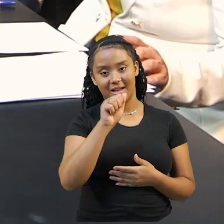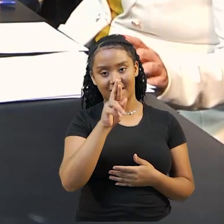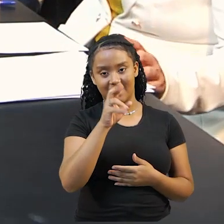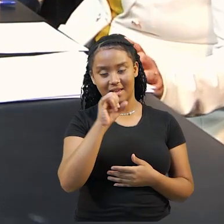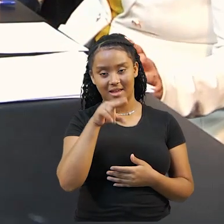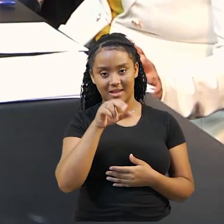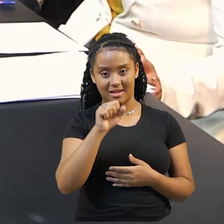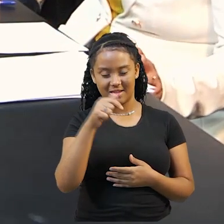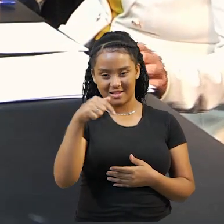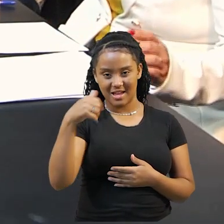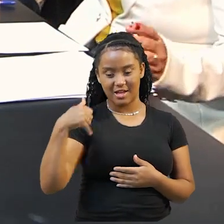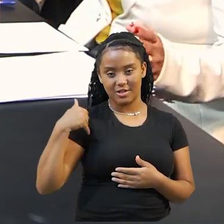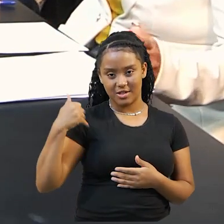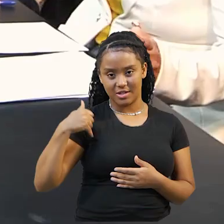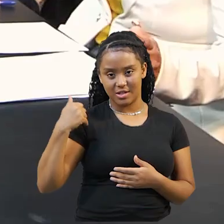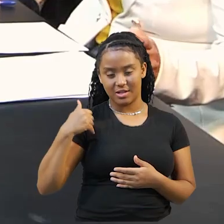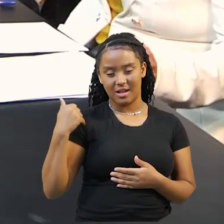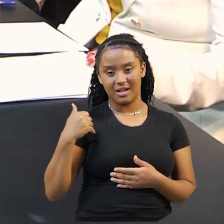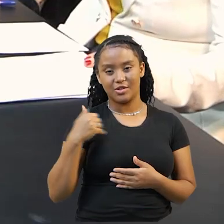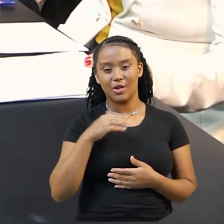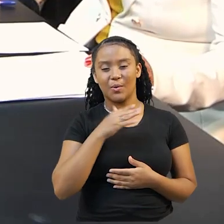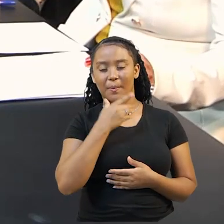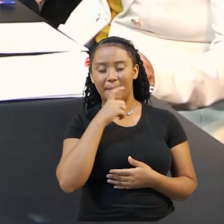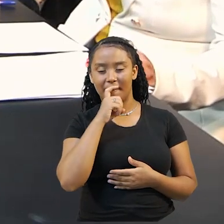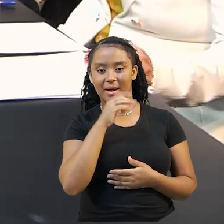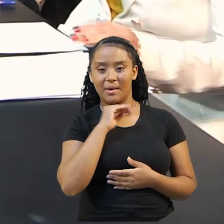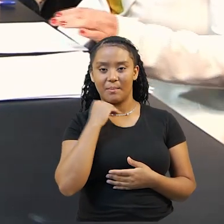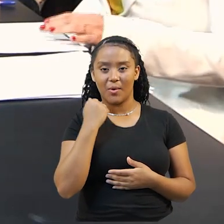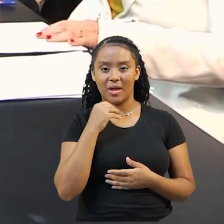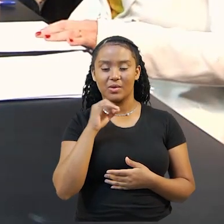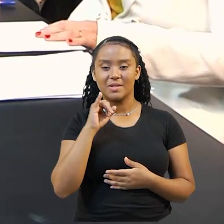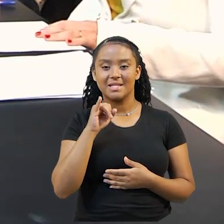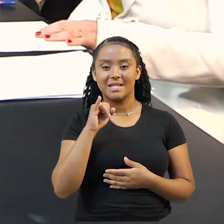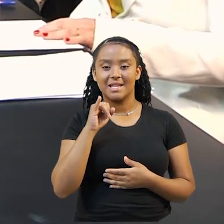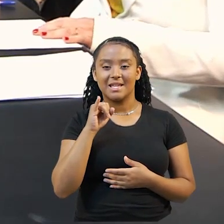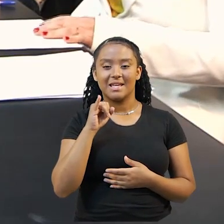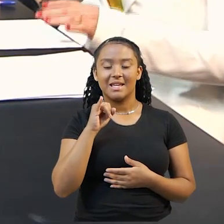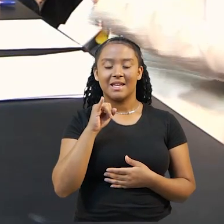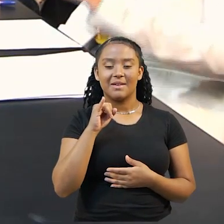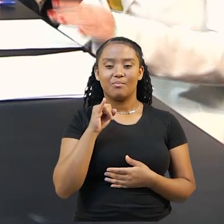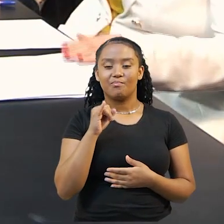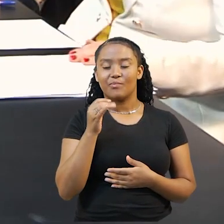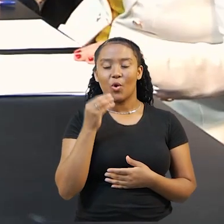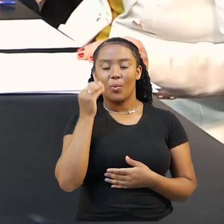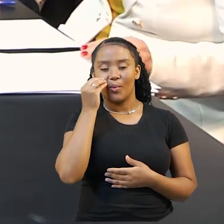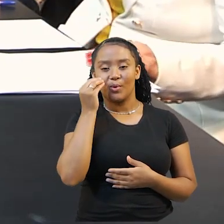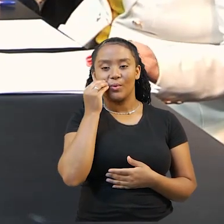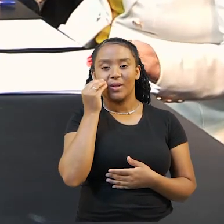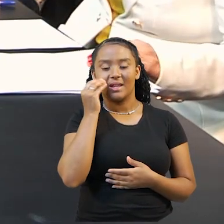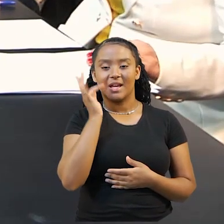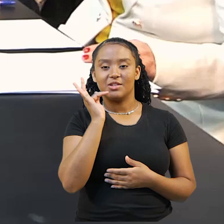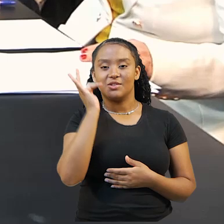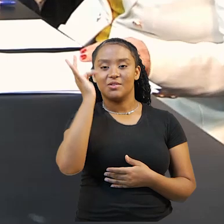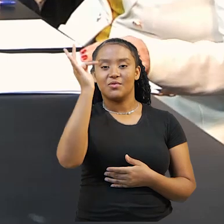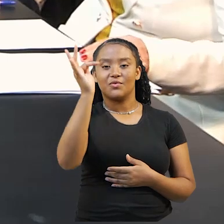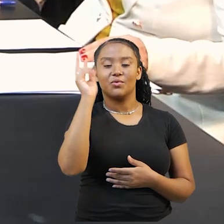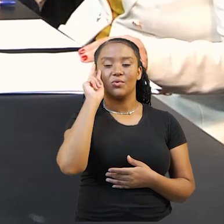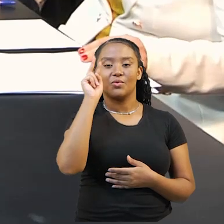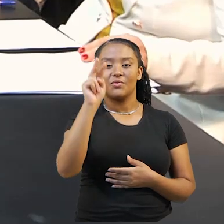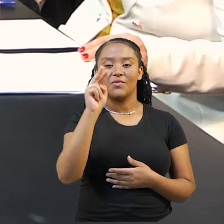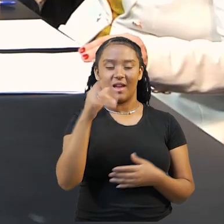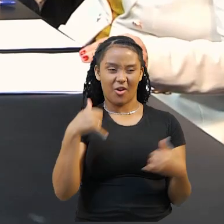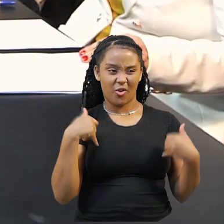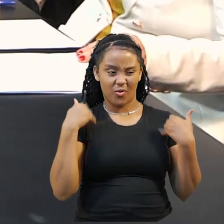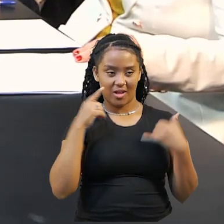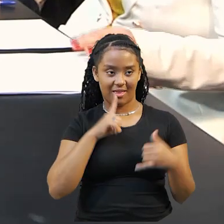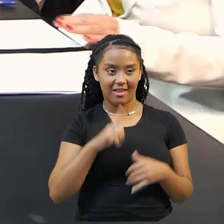dos 7 anos de idade, que perdeu o pai, teria orgulho da Catarina que você se tornou hoje? Eu